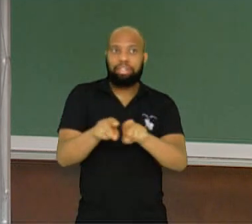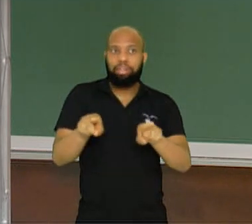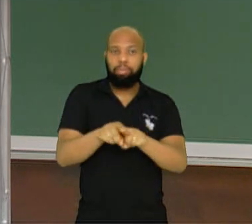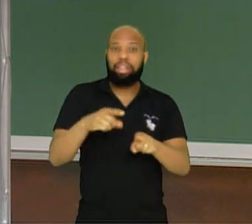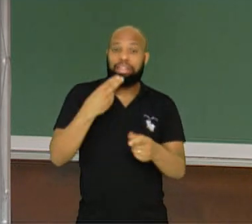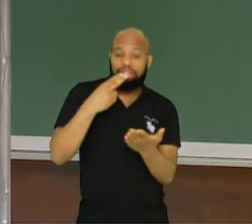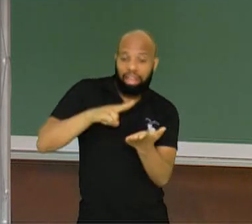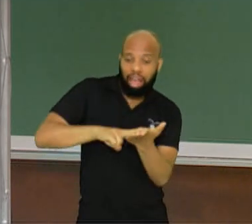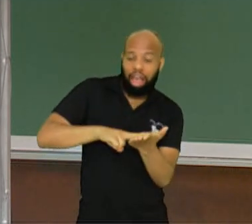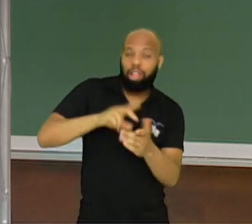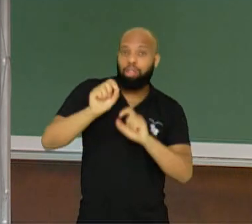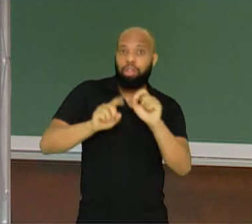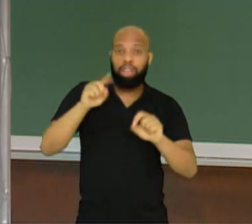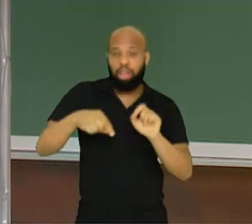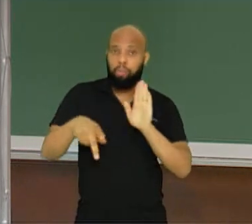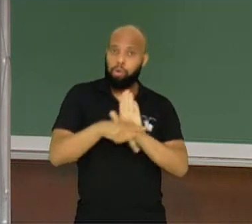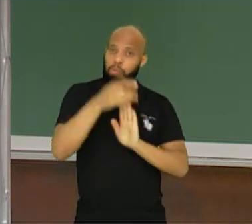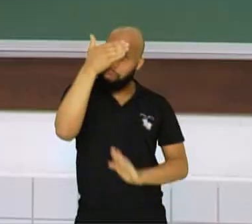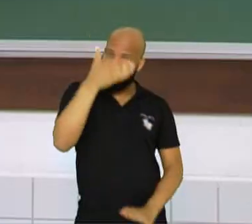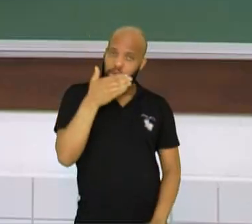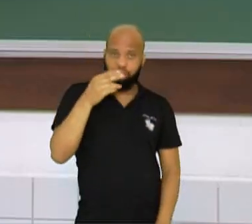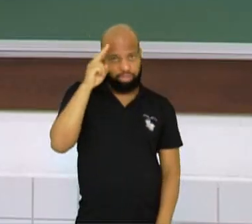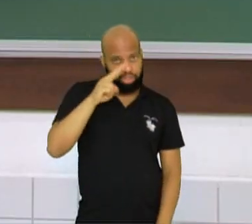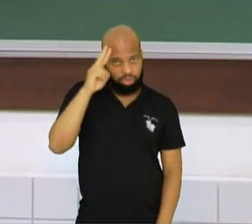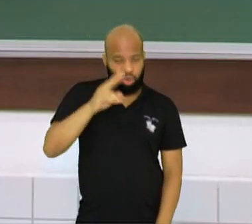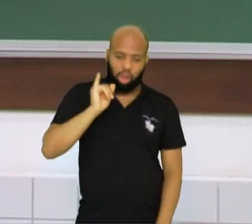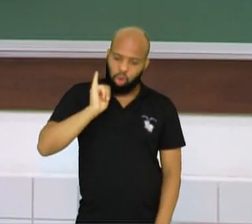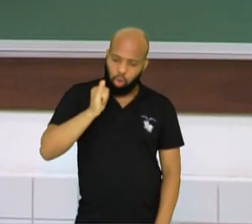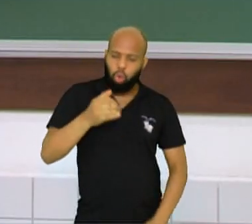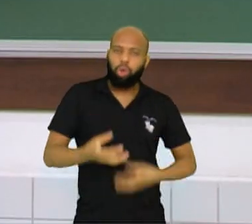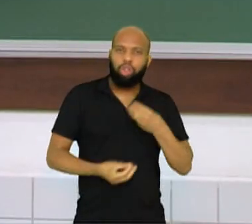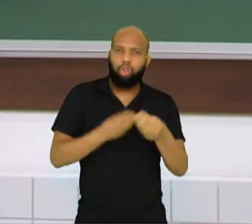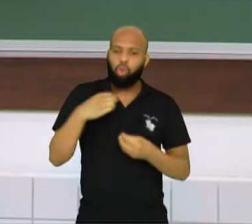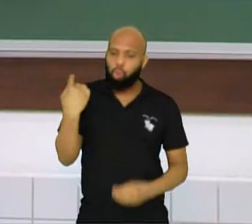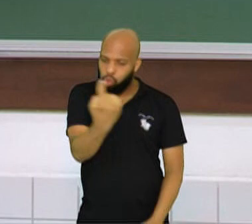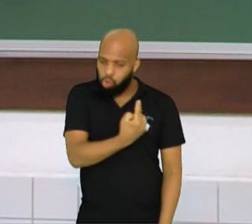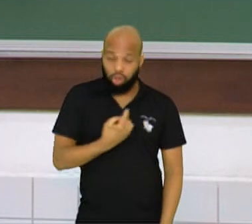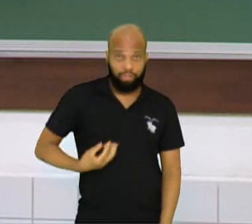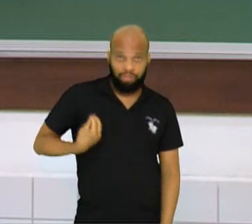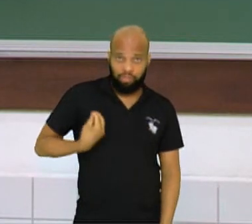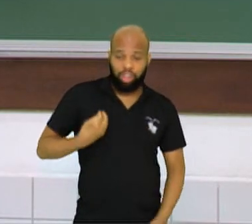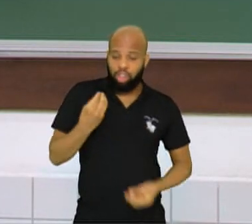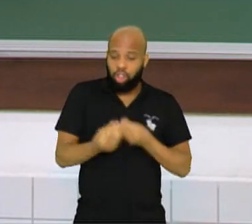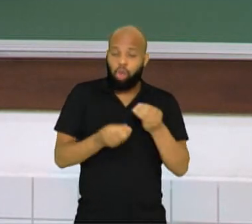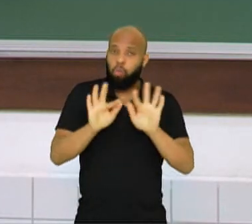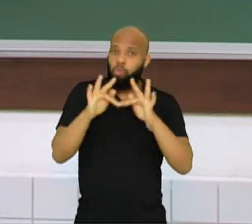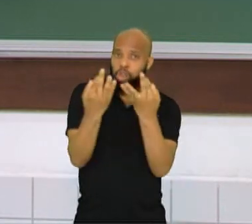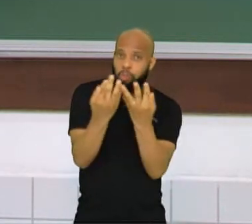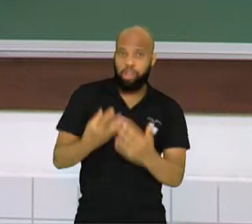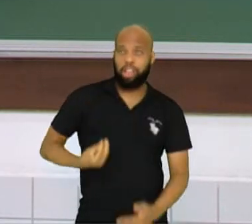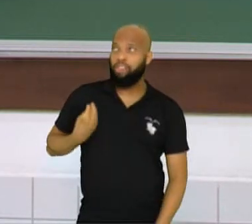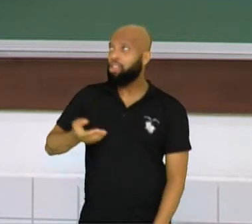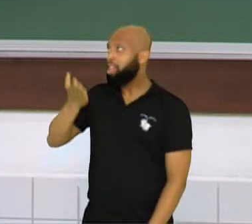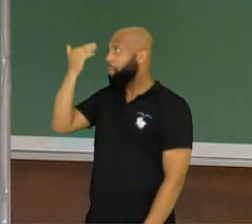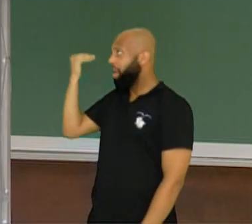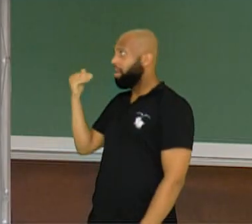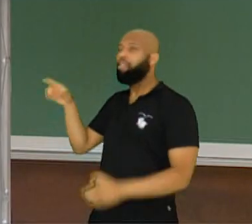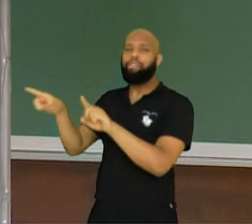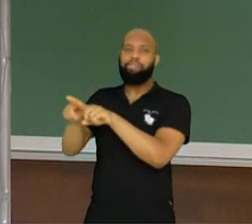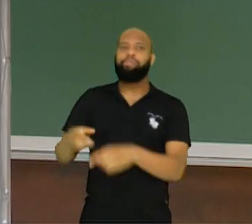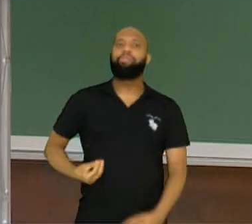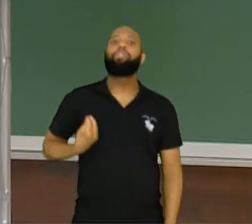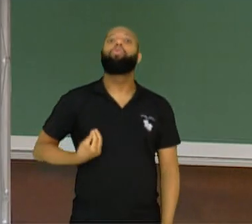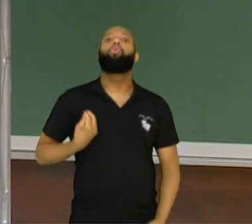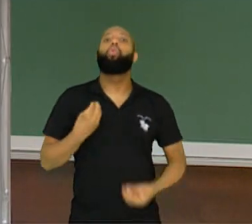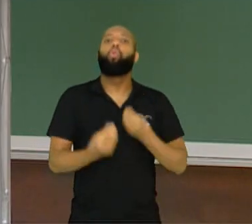vestígios da nossa história. Eles vão contar sobre como nós vivemos, como os nossos parentes viveram, como as gerações